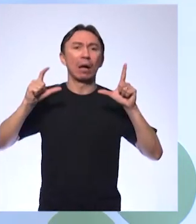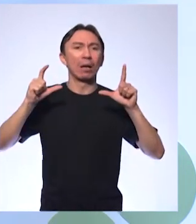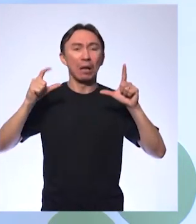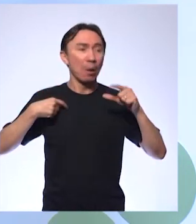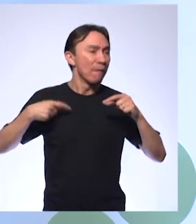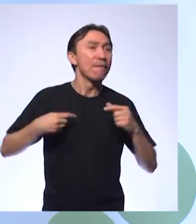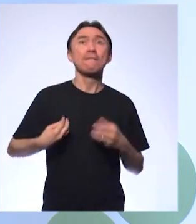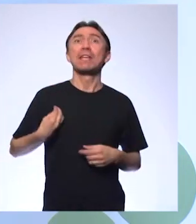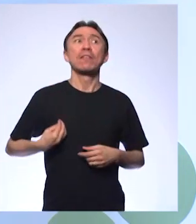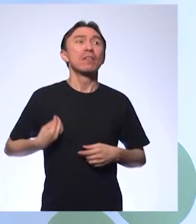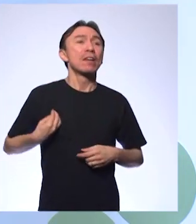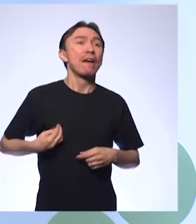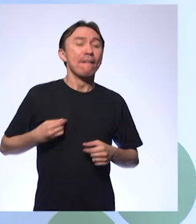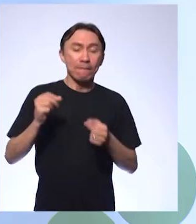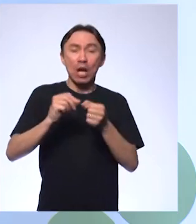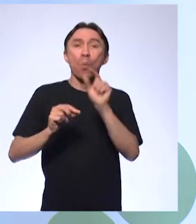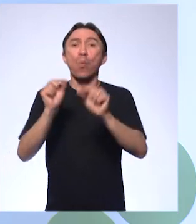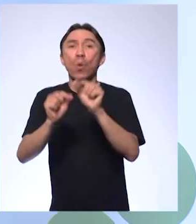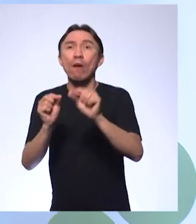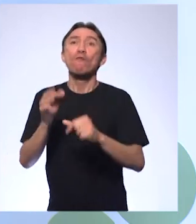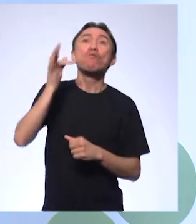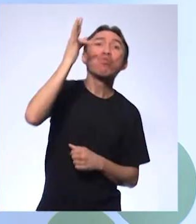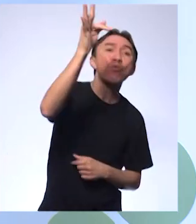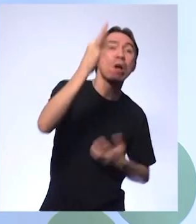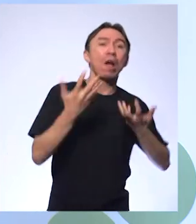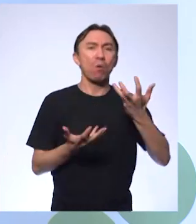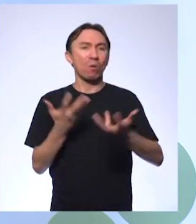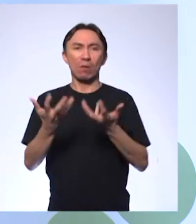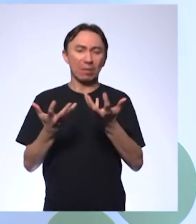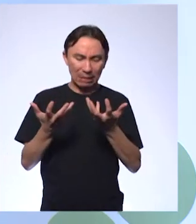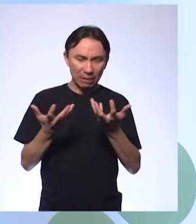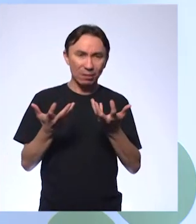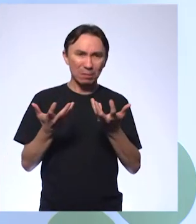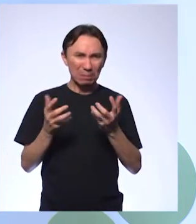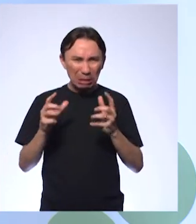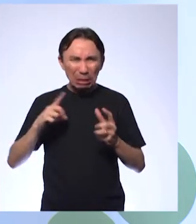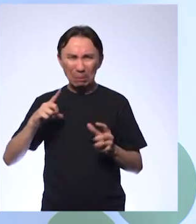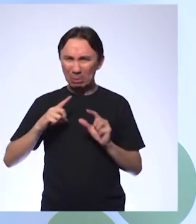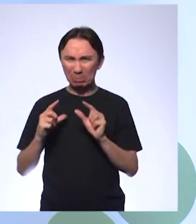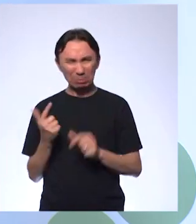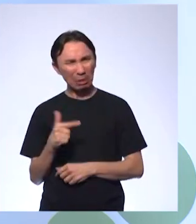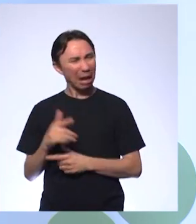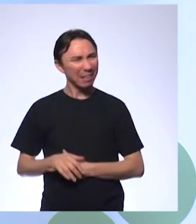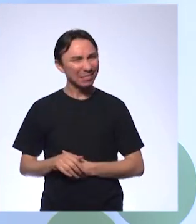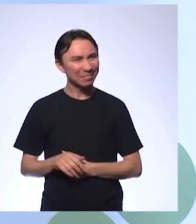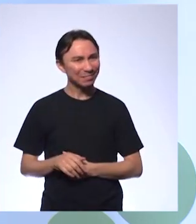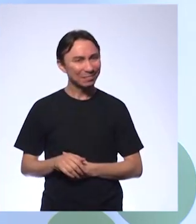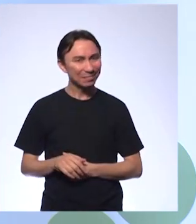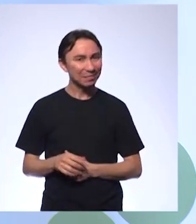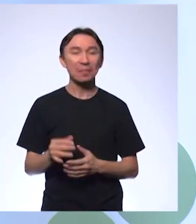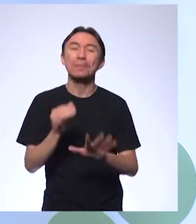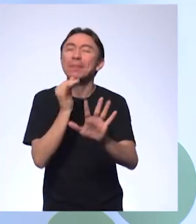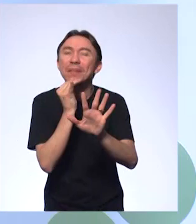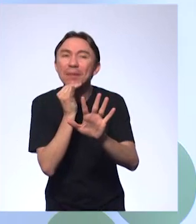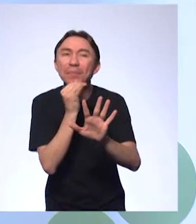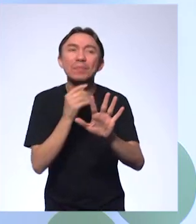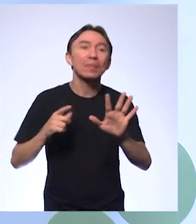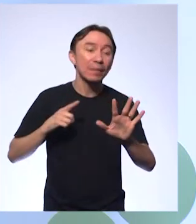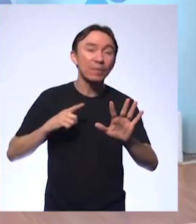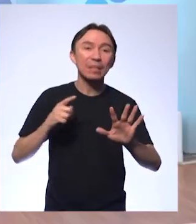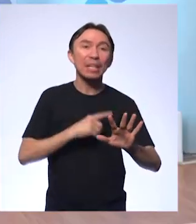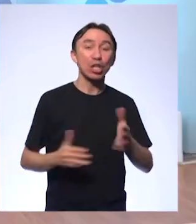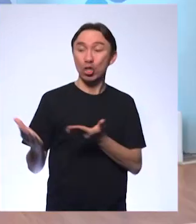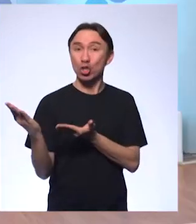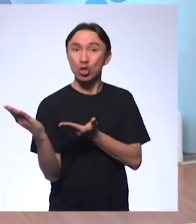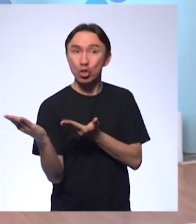minha vida. Né? Inclusive, esses dias eu li uma reportagem que agora a adolescência vai até 24 anos, né, porque percebeu... Já chega ao